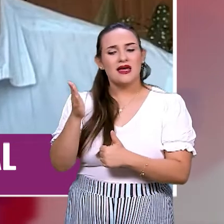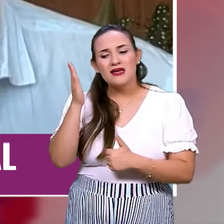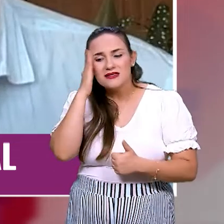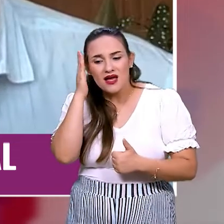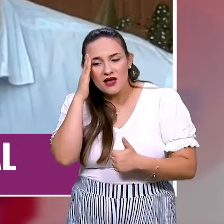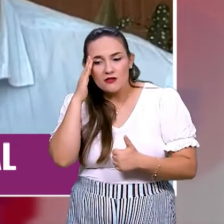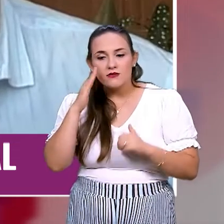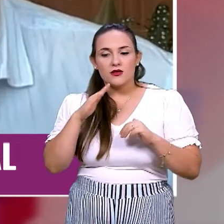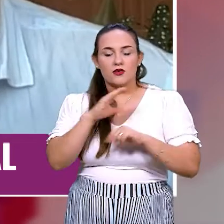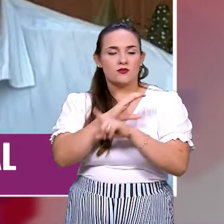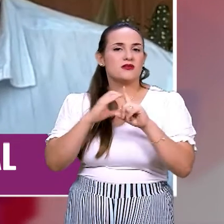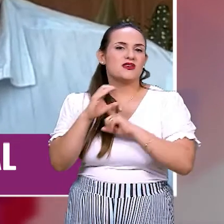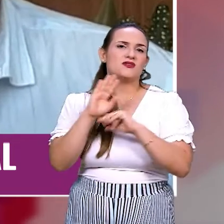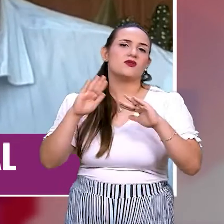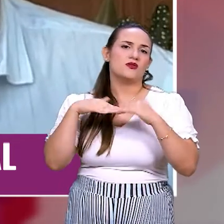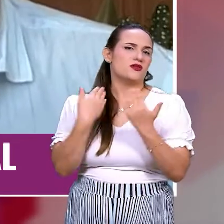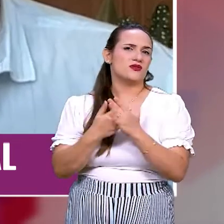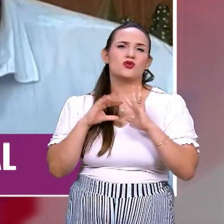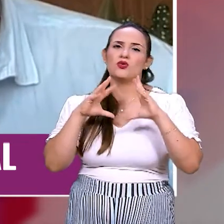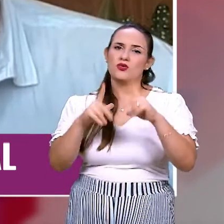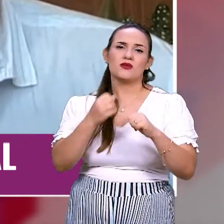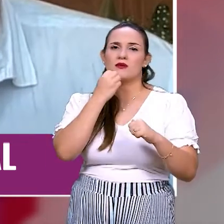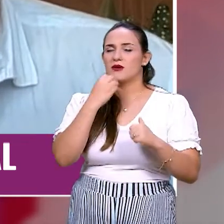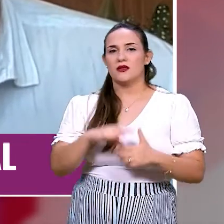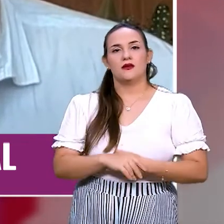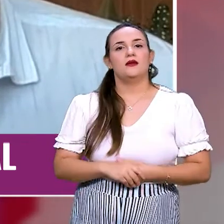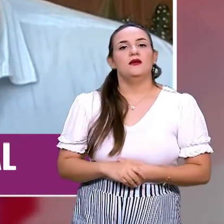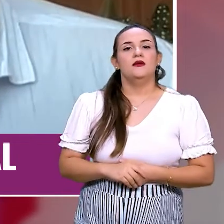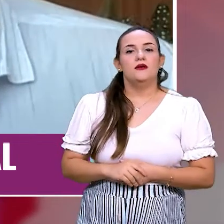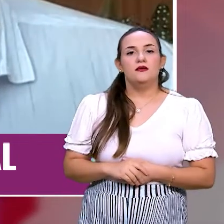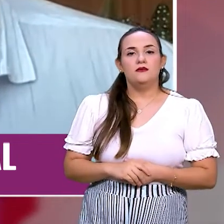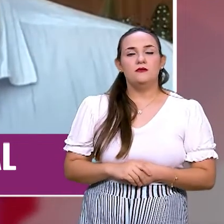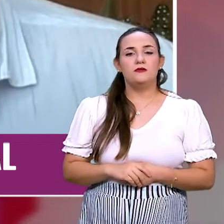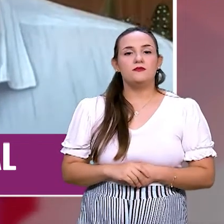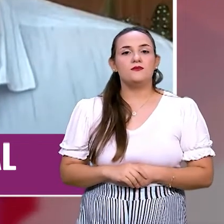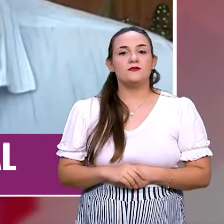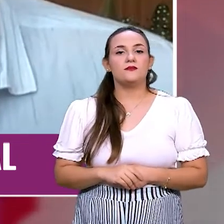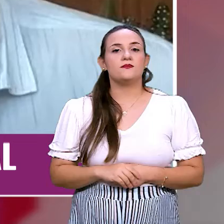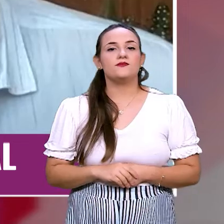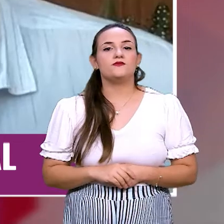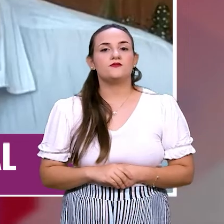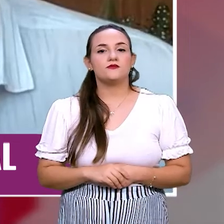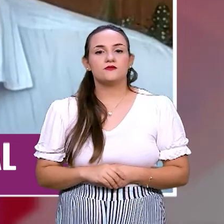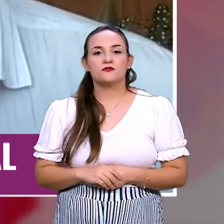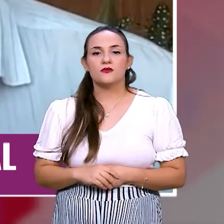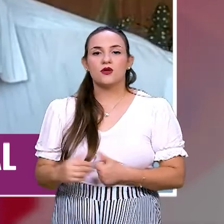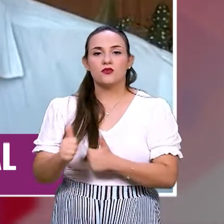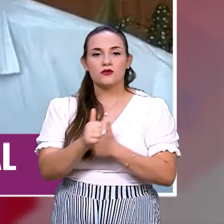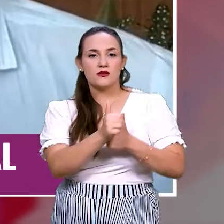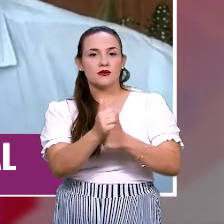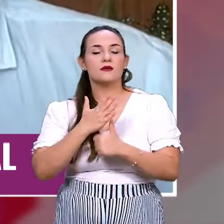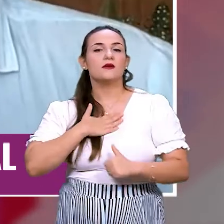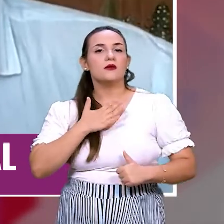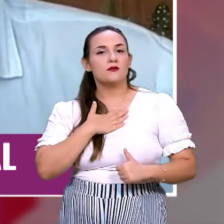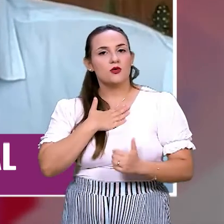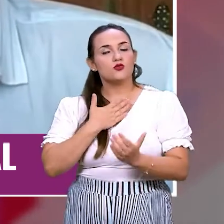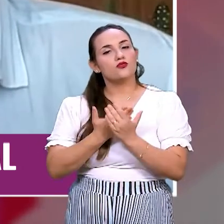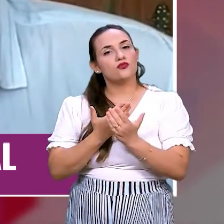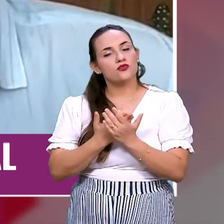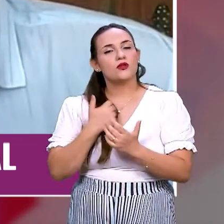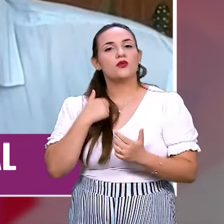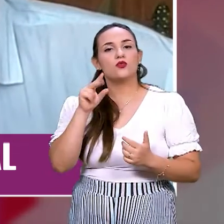comunidade escolar, todos se beneficiam. E para nortear os meus estudos, então, assim, eu